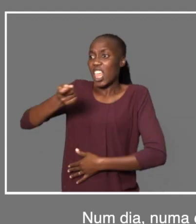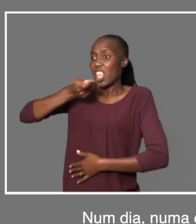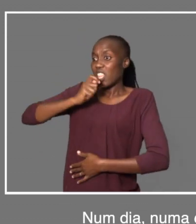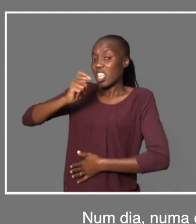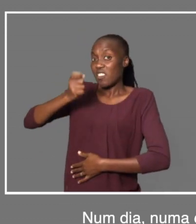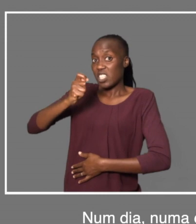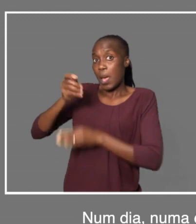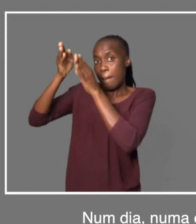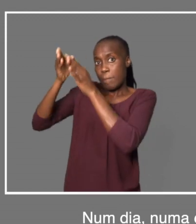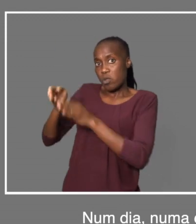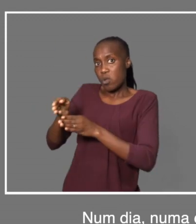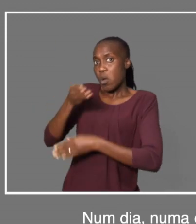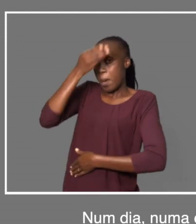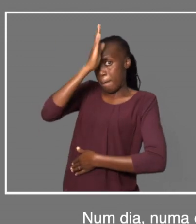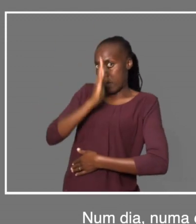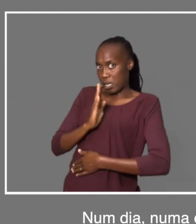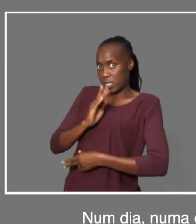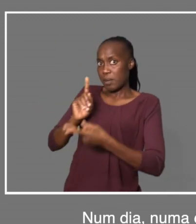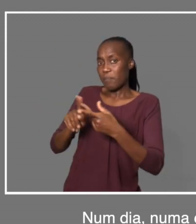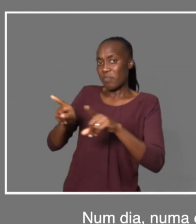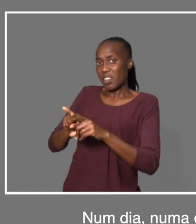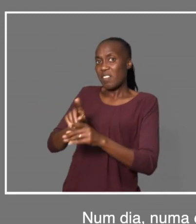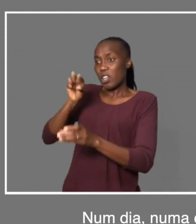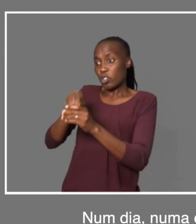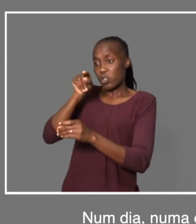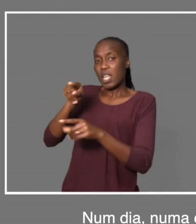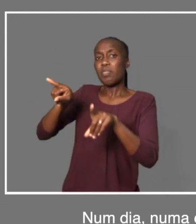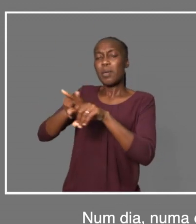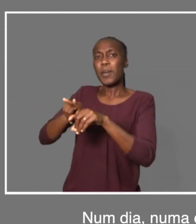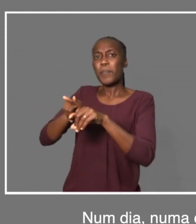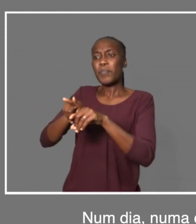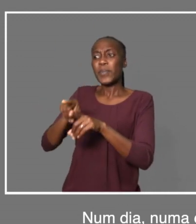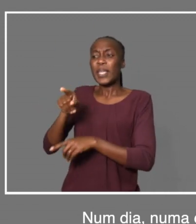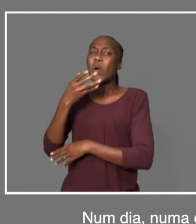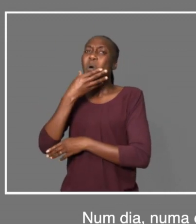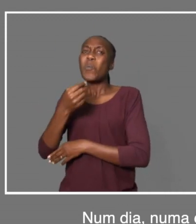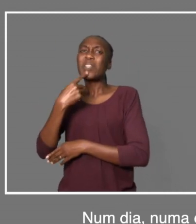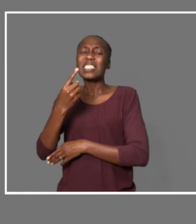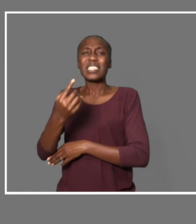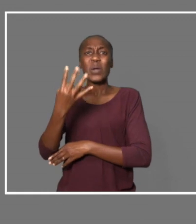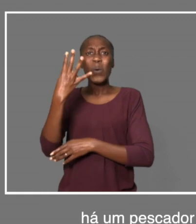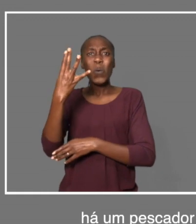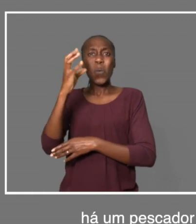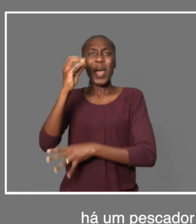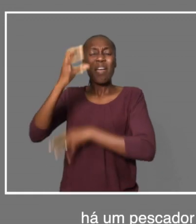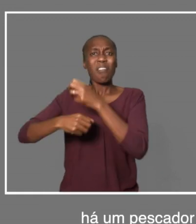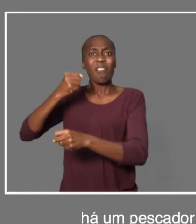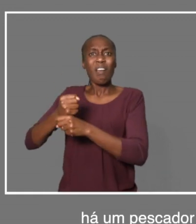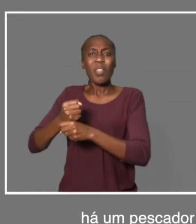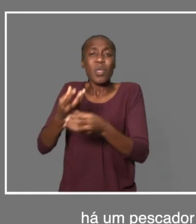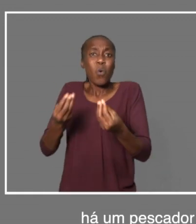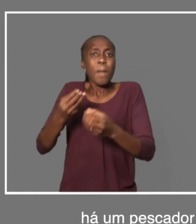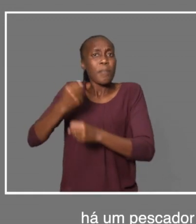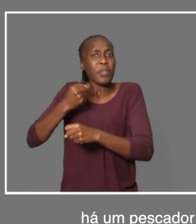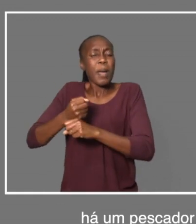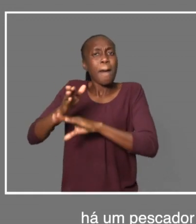dizer que até um dia numa entrevista um brasileiro que estava lá o presidente um pescador que